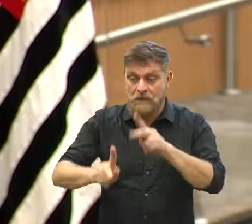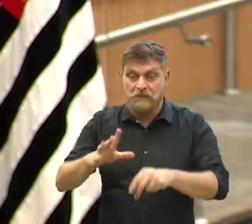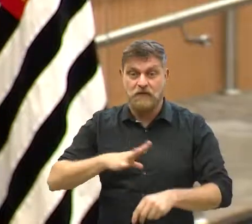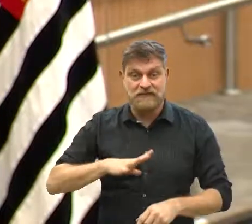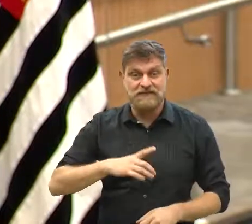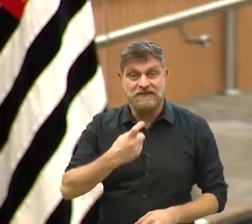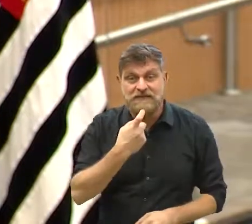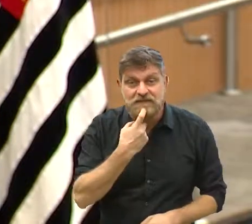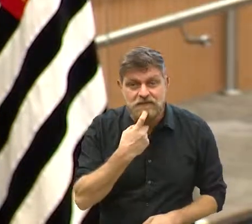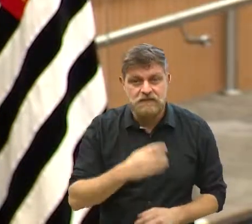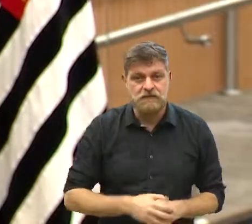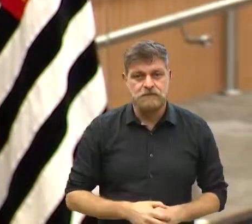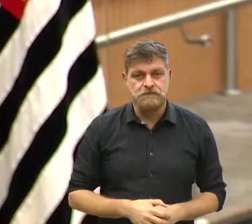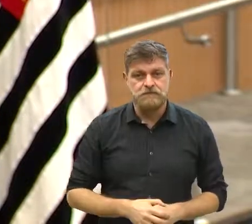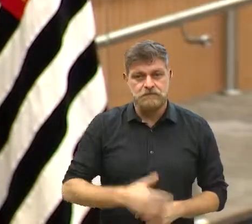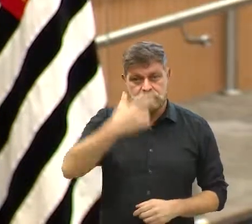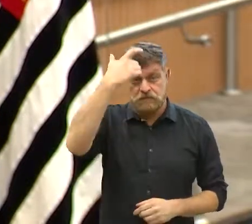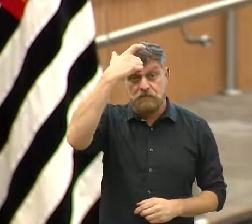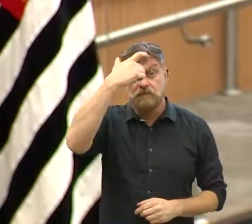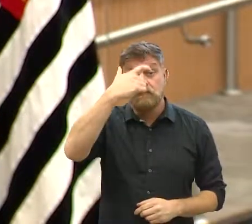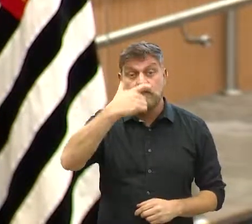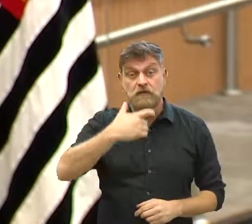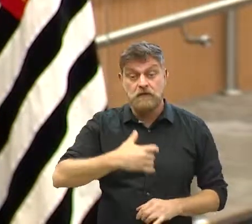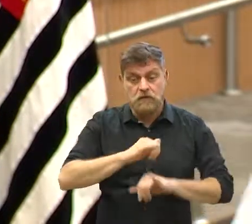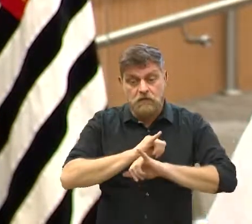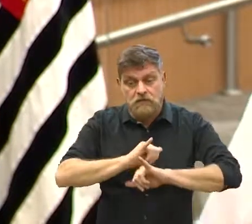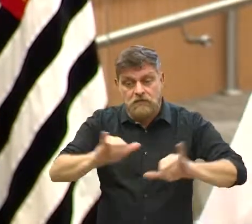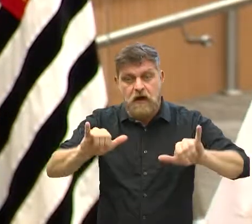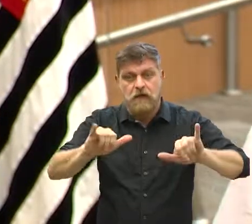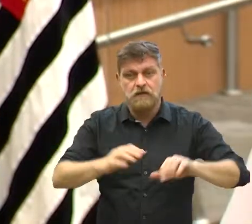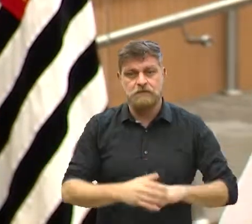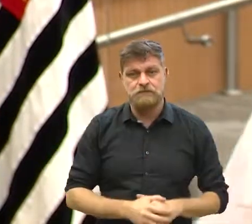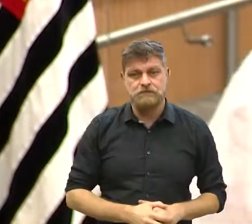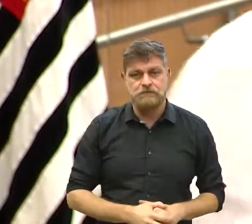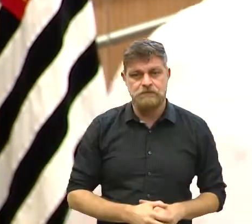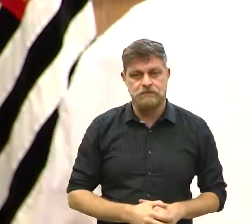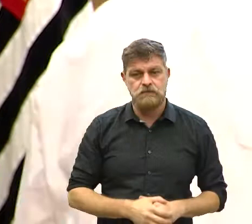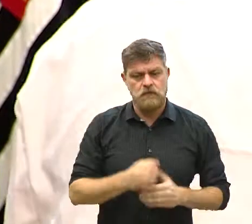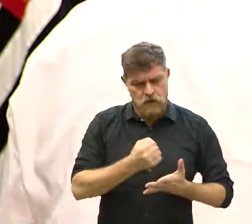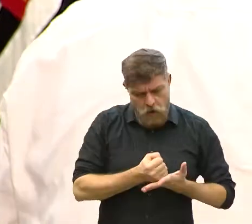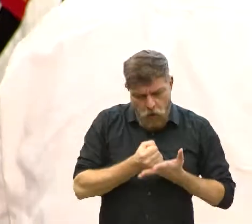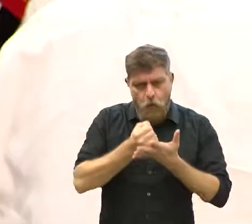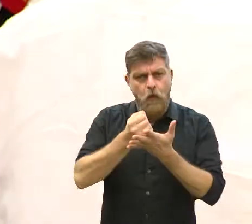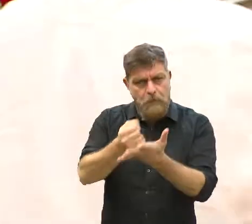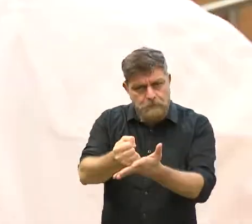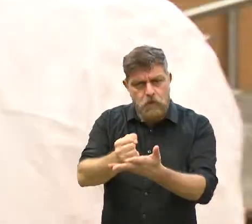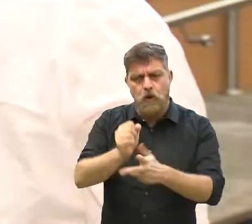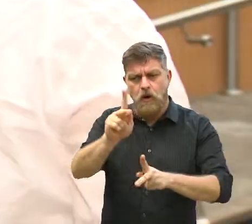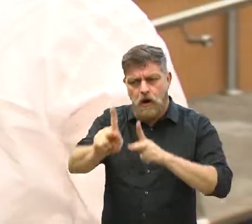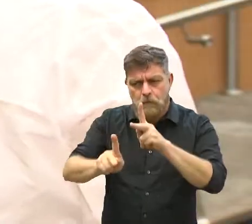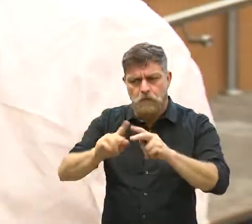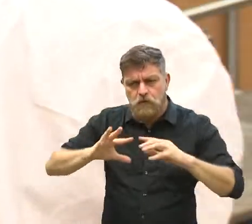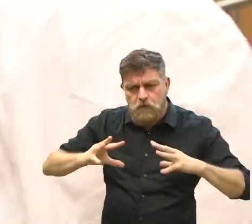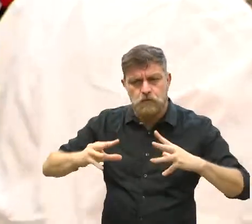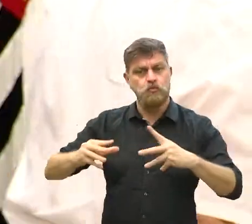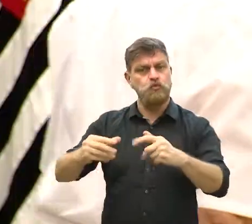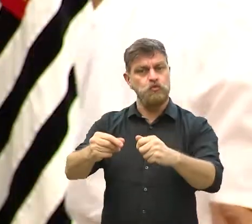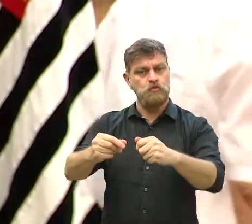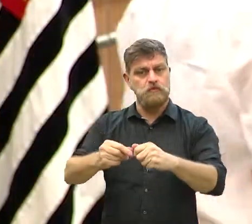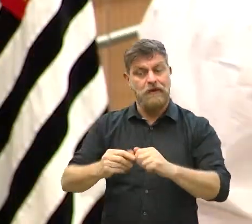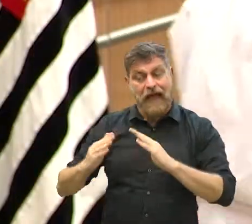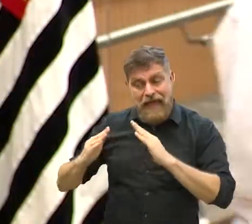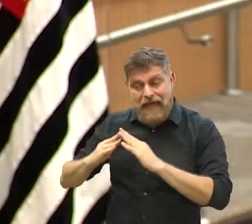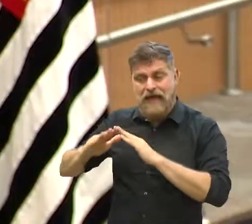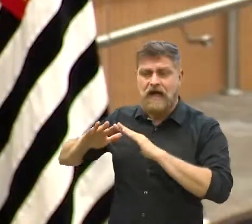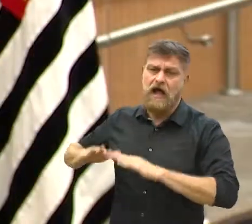Fala, população de Campinas, deixo aqui o meu apoio a toda a população para